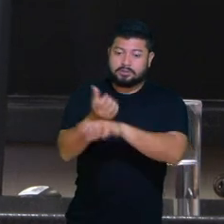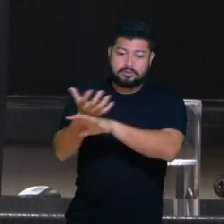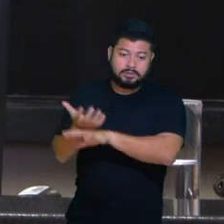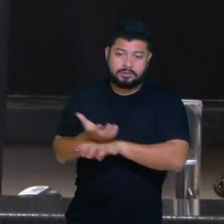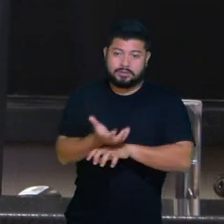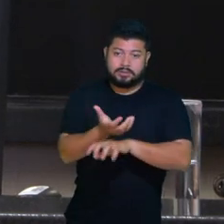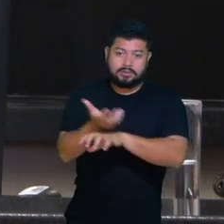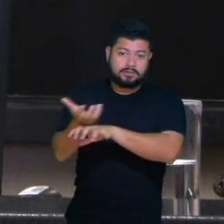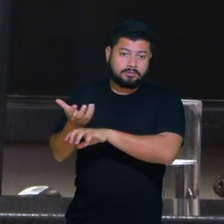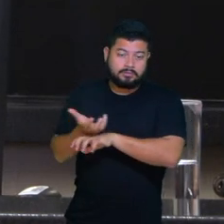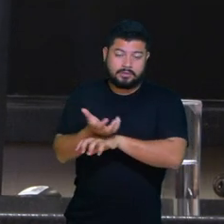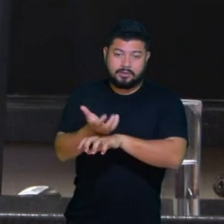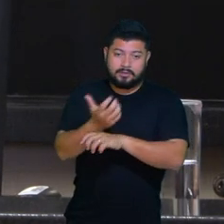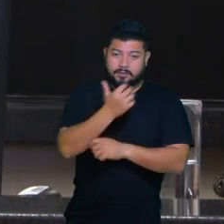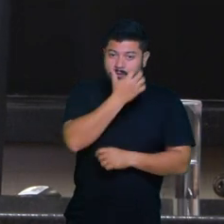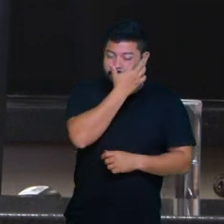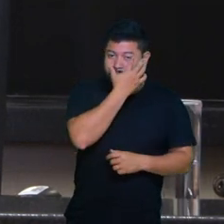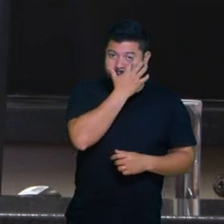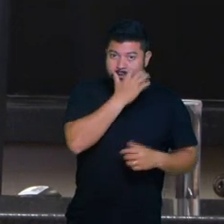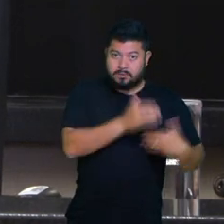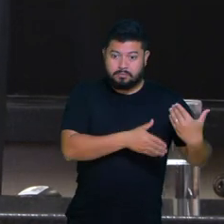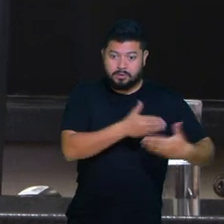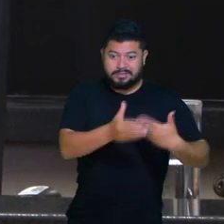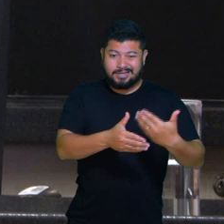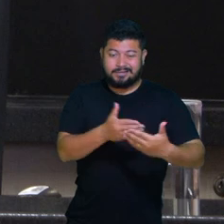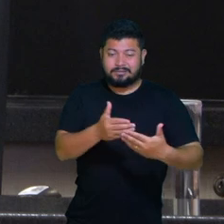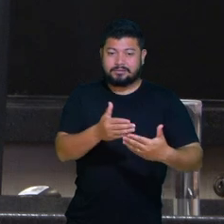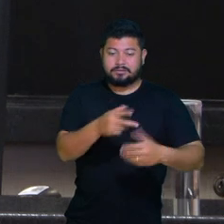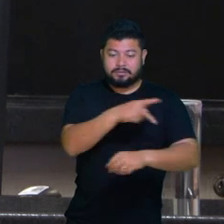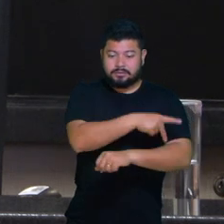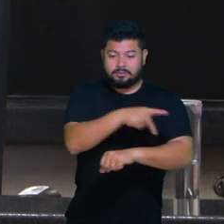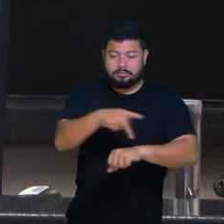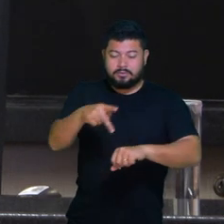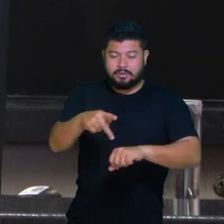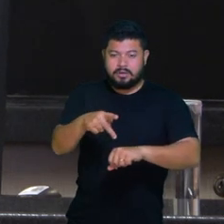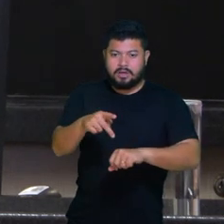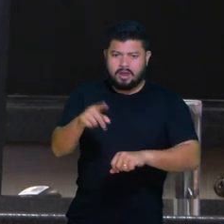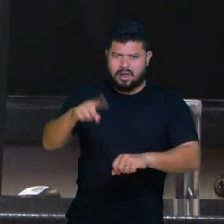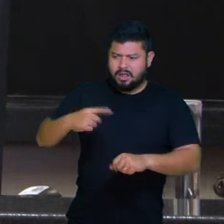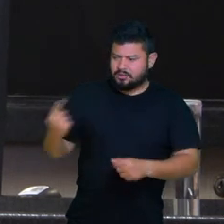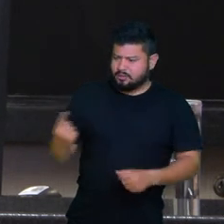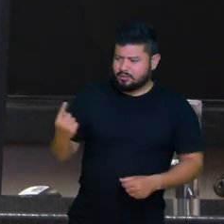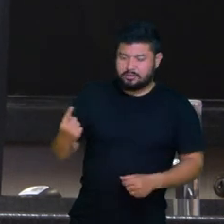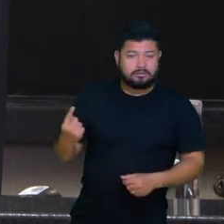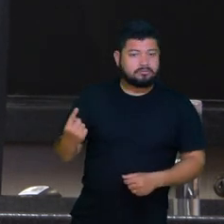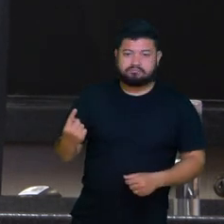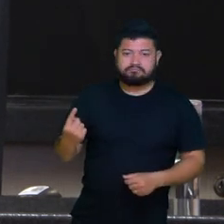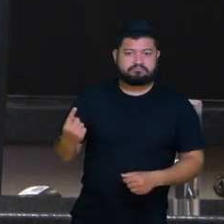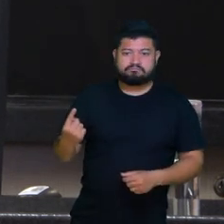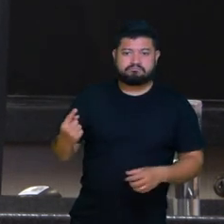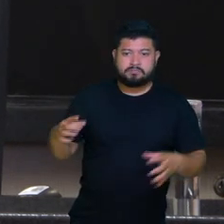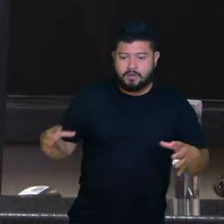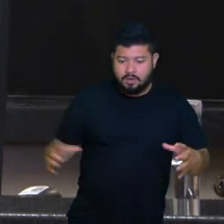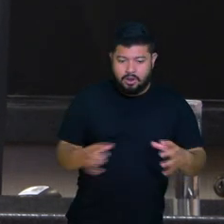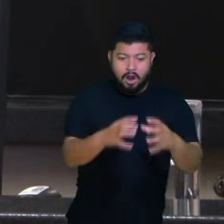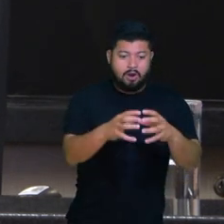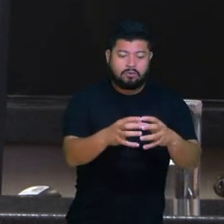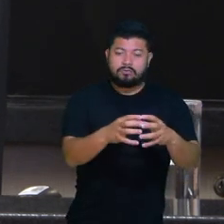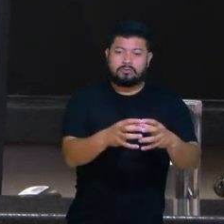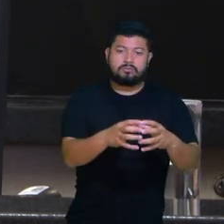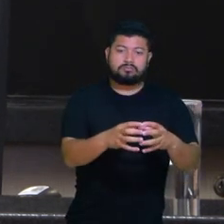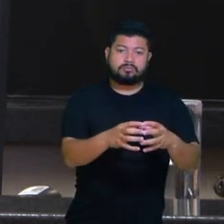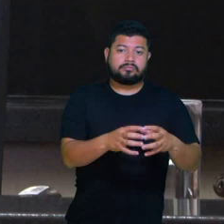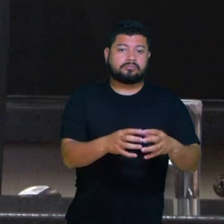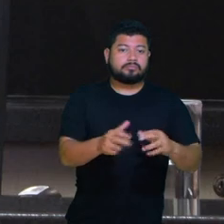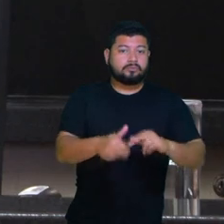coletivo tá não é individual tá então nós defendemos né que esse